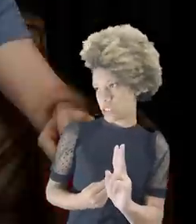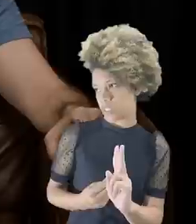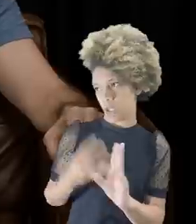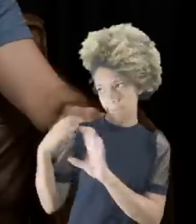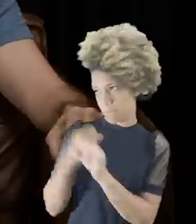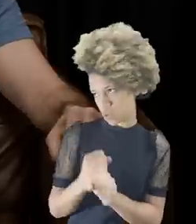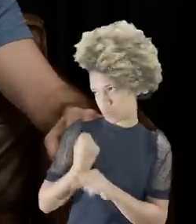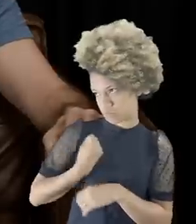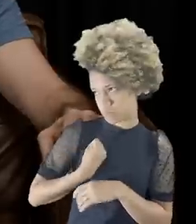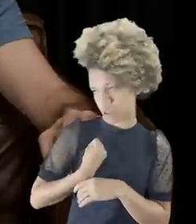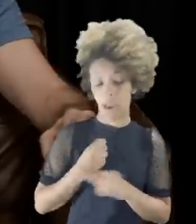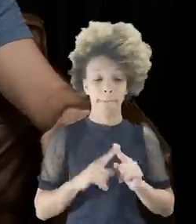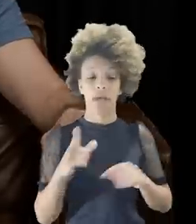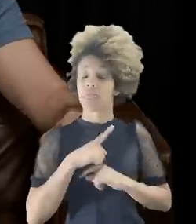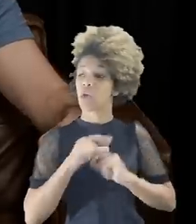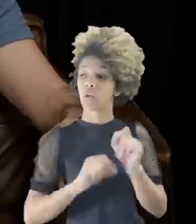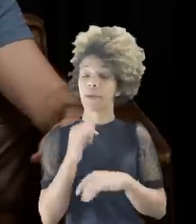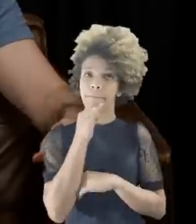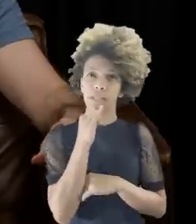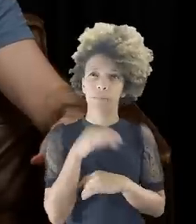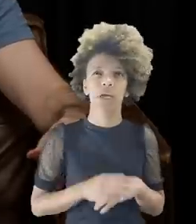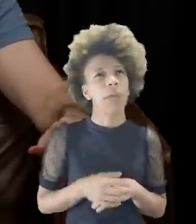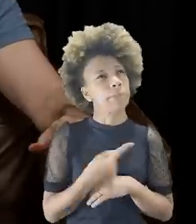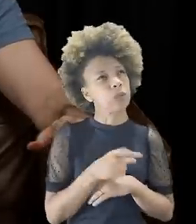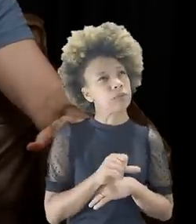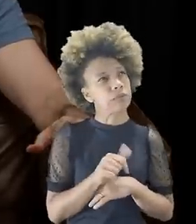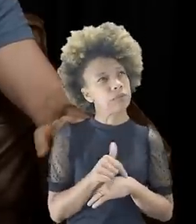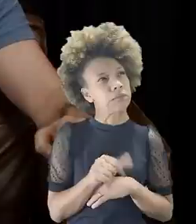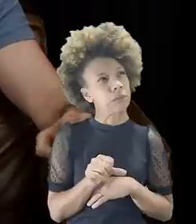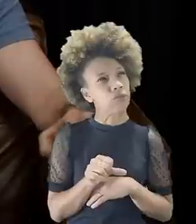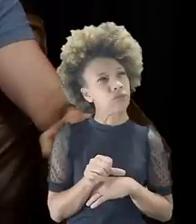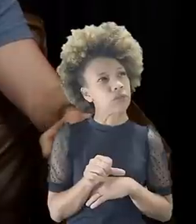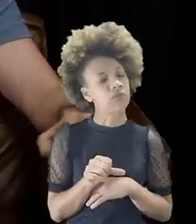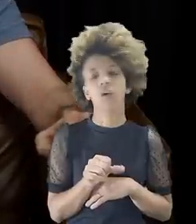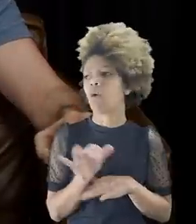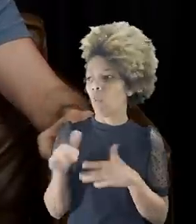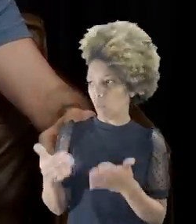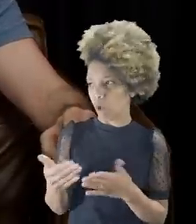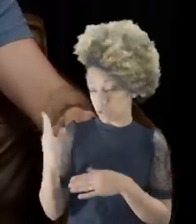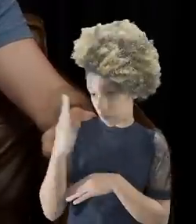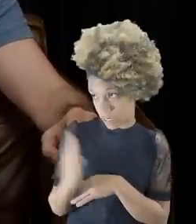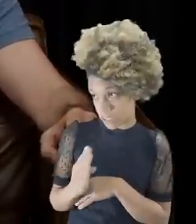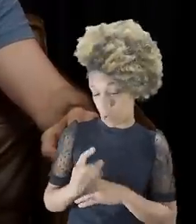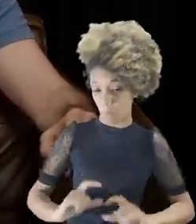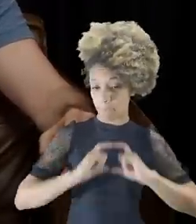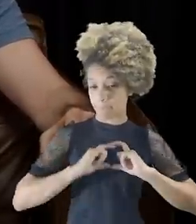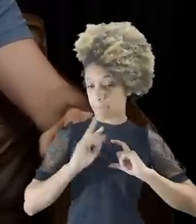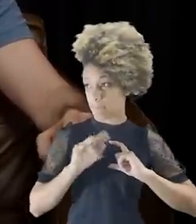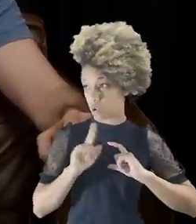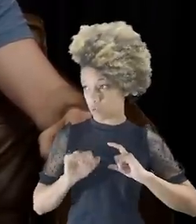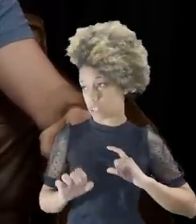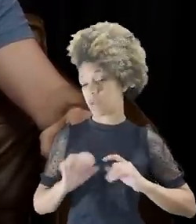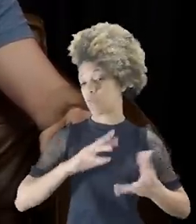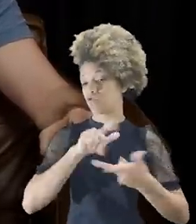tanto que tem a o lance em 79 quando o Brasil é medalha de bronze do mundial